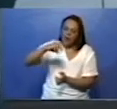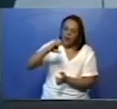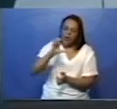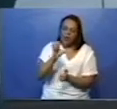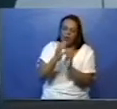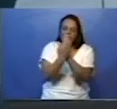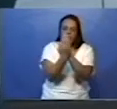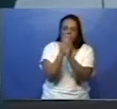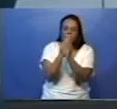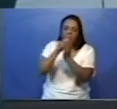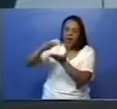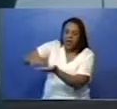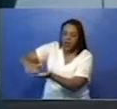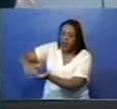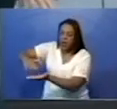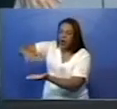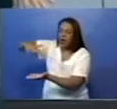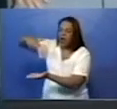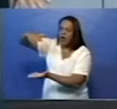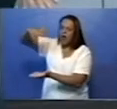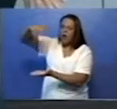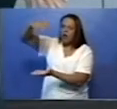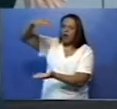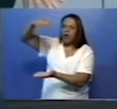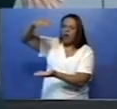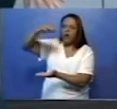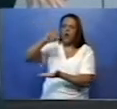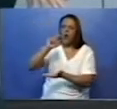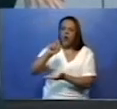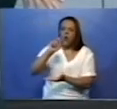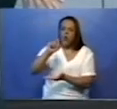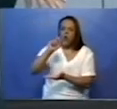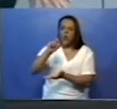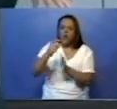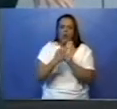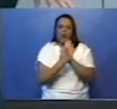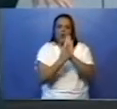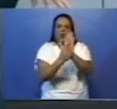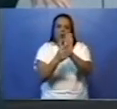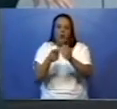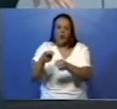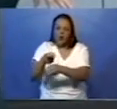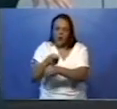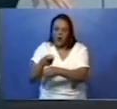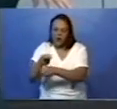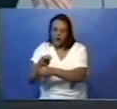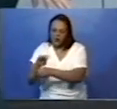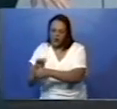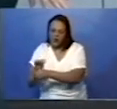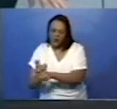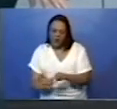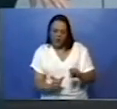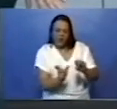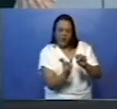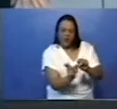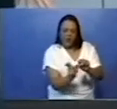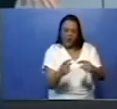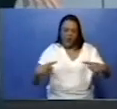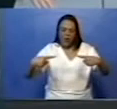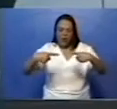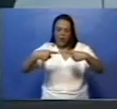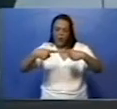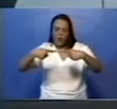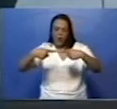que a boneca era bem grande. Então, o que eu associei aqui? Ó? O adjetivo ao substantivo boneca, adjetivo